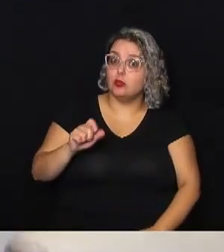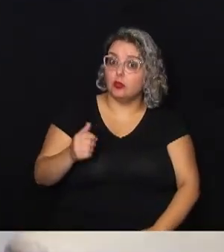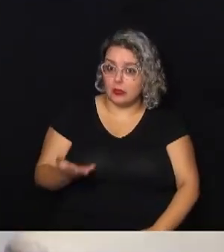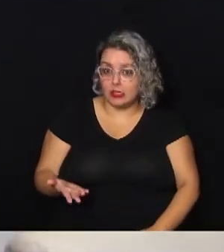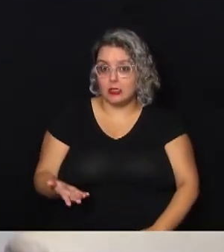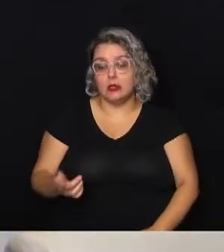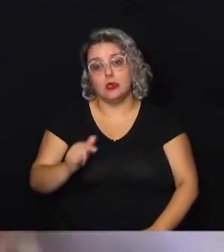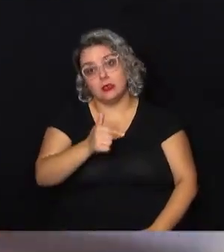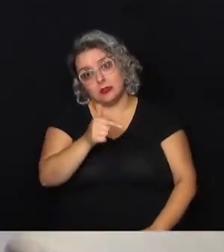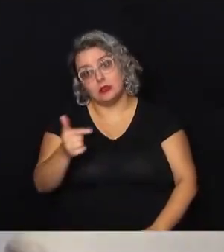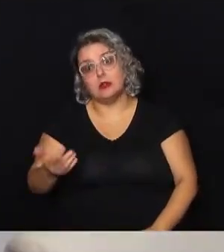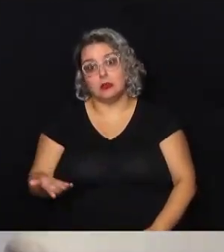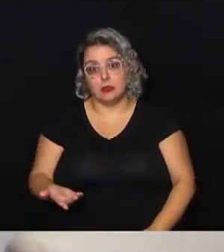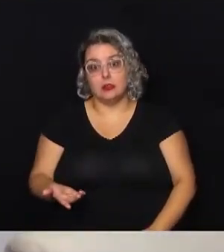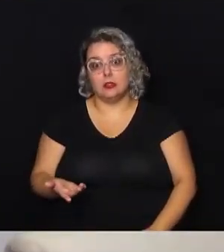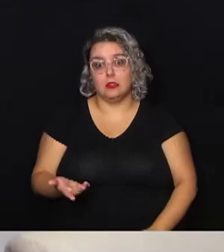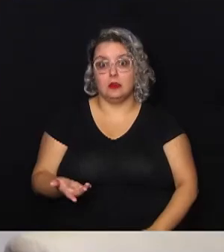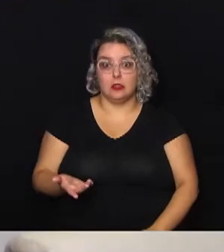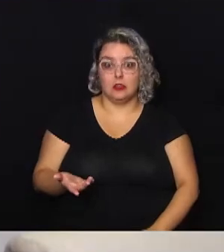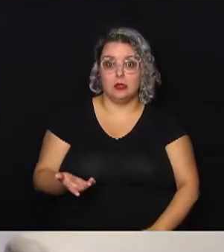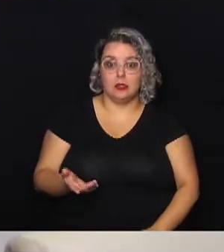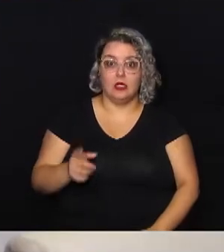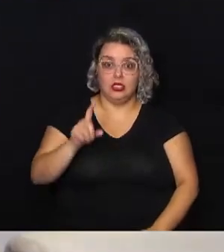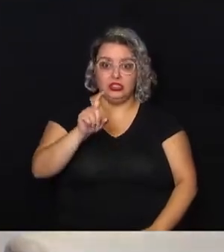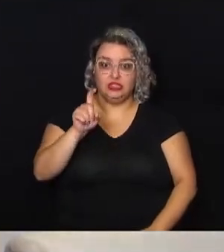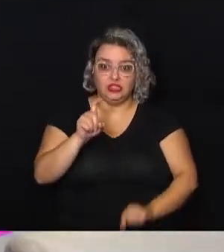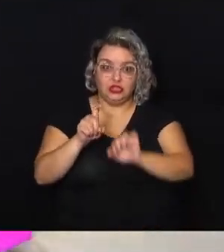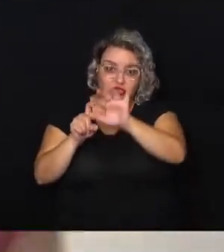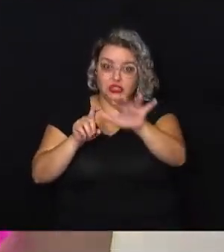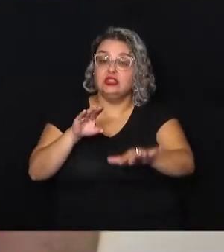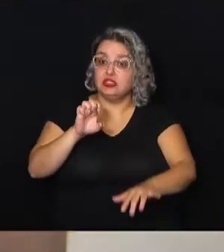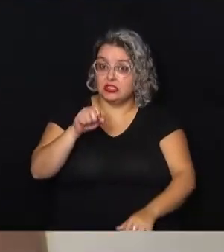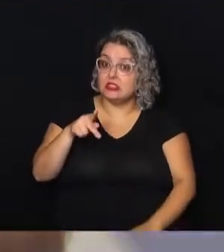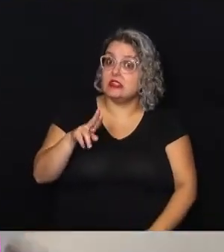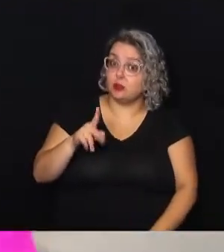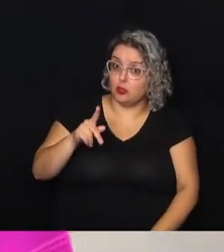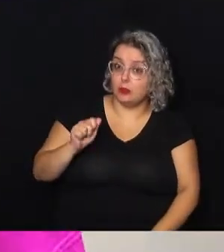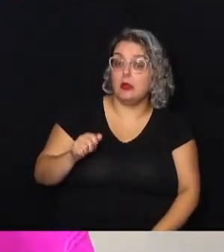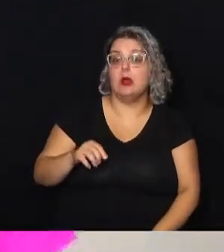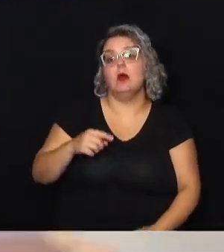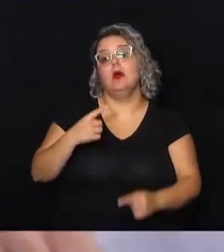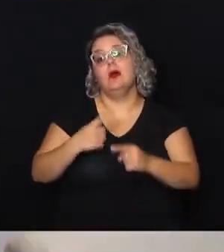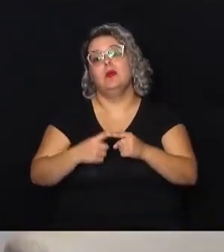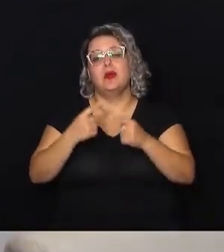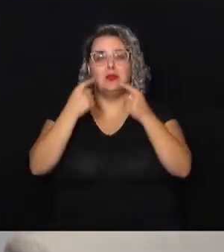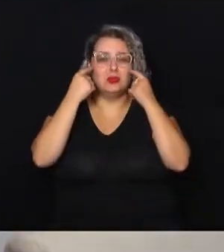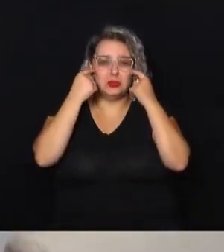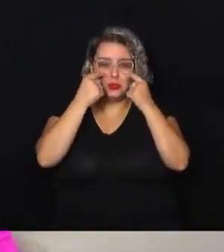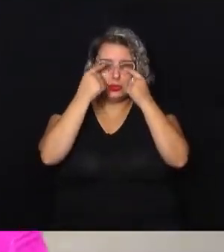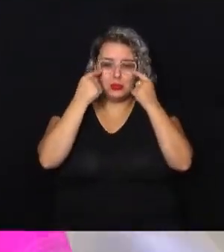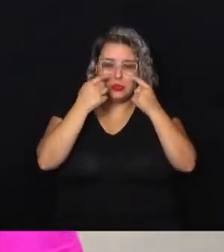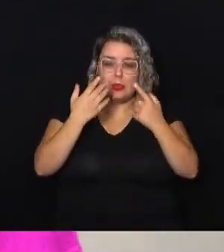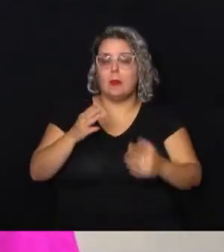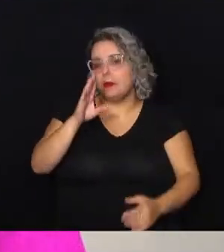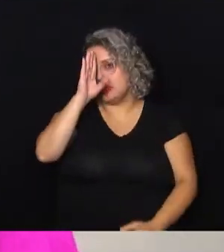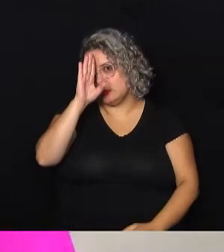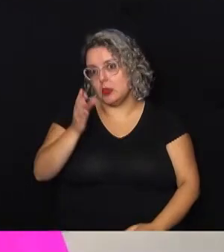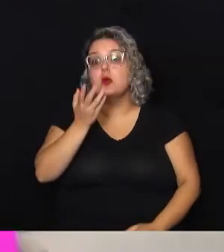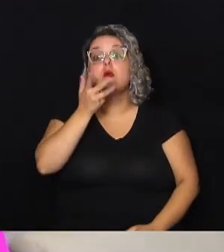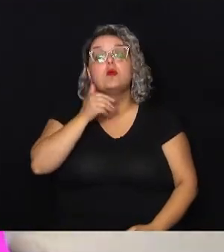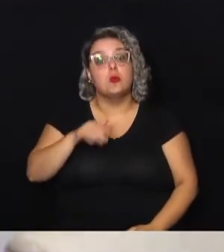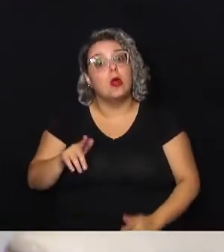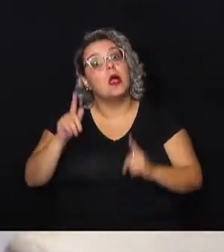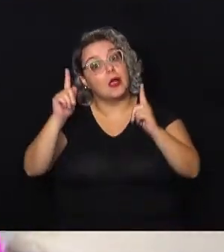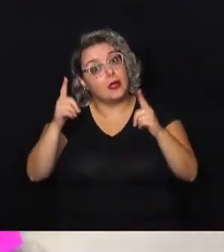não haja aquele spray de espuma, porque ele pode vir dos olhos, principalmente com criança, é muito